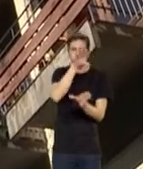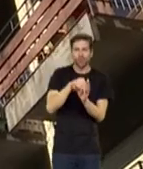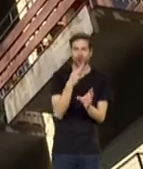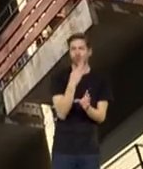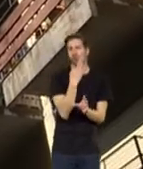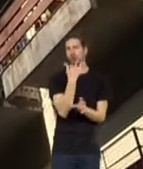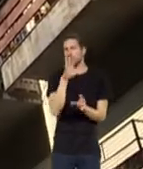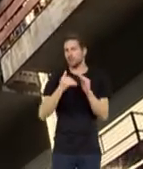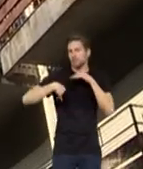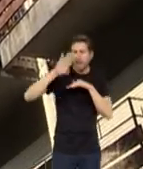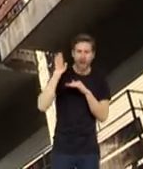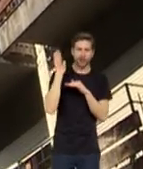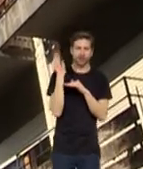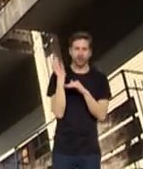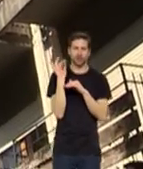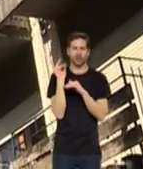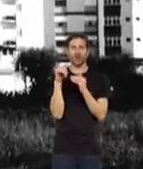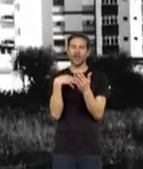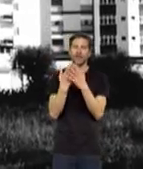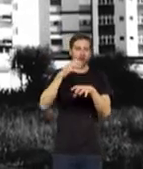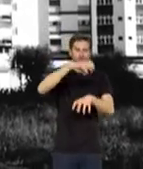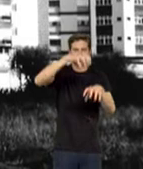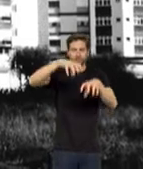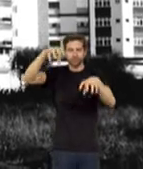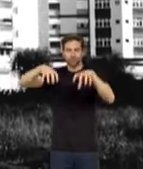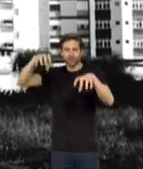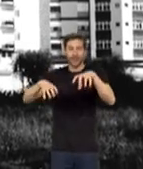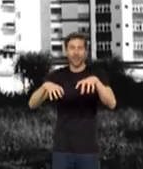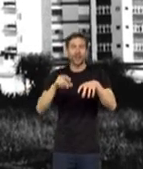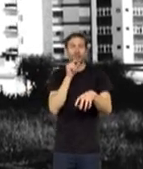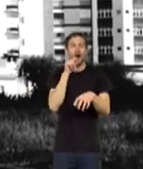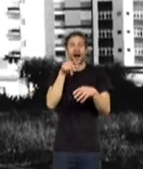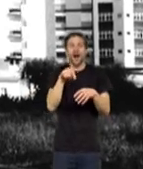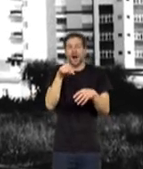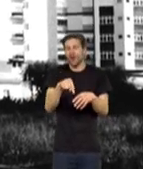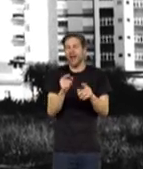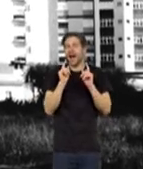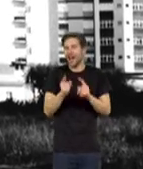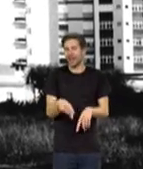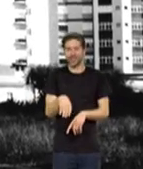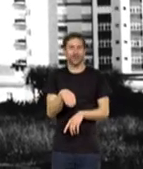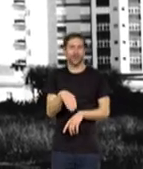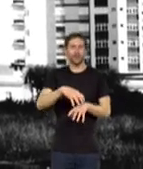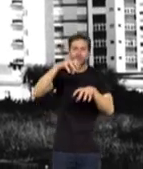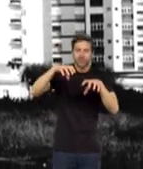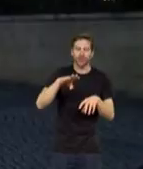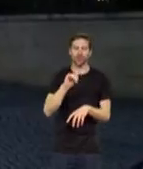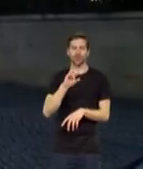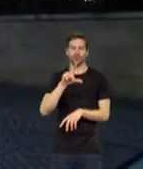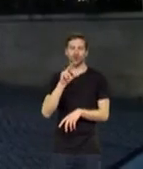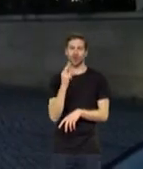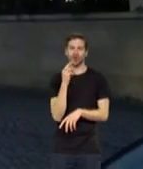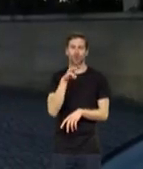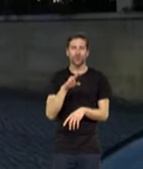que se ergueu este bairro, hoje conhecido por bairro da Solo. Curiosamente, a comunidade e a cidade adotou